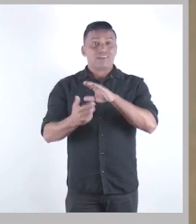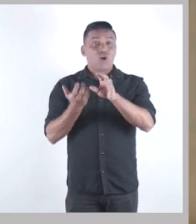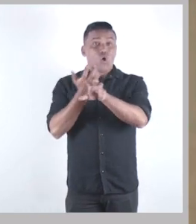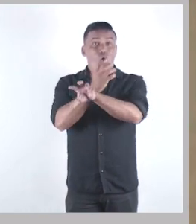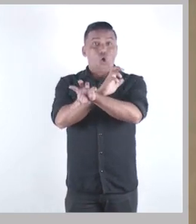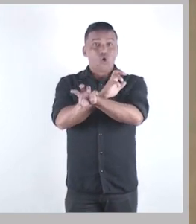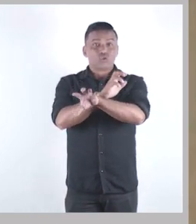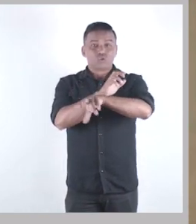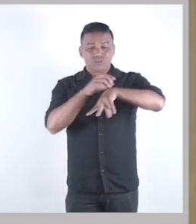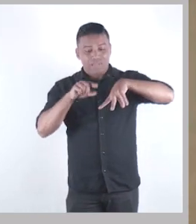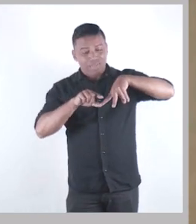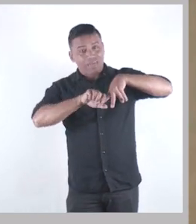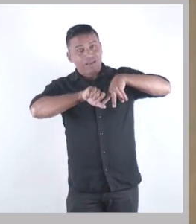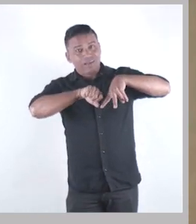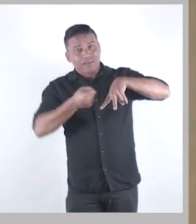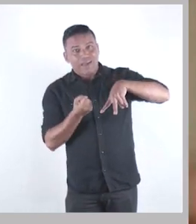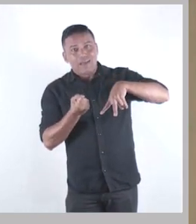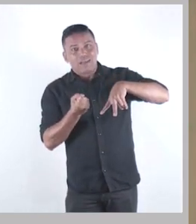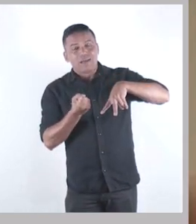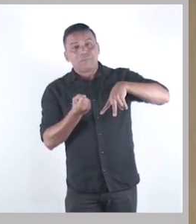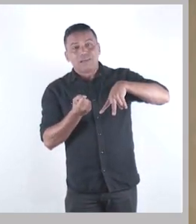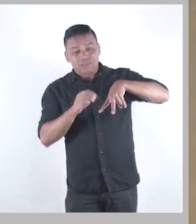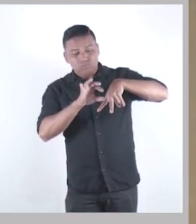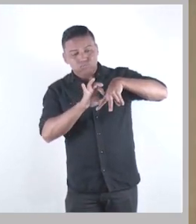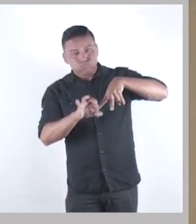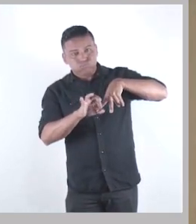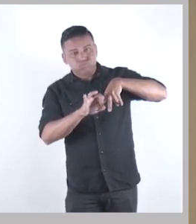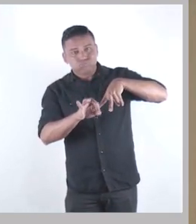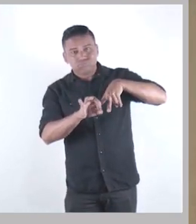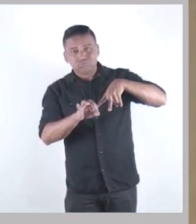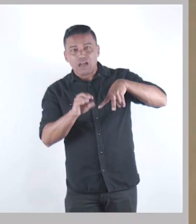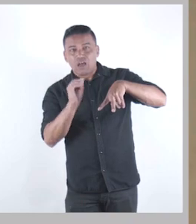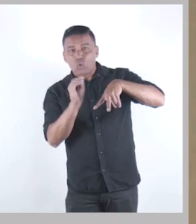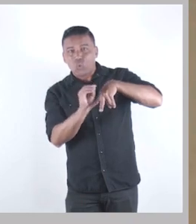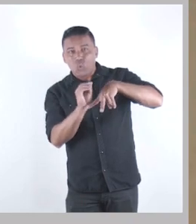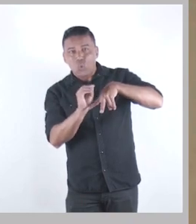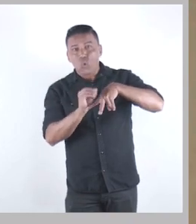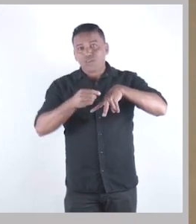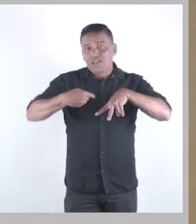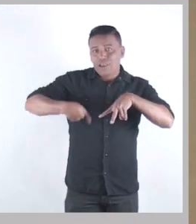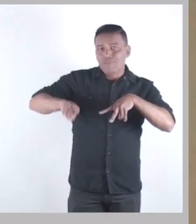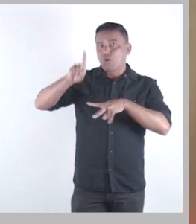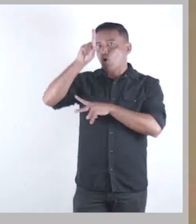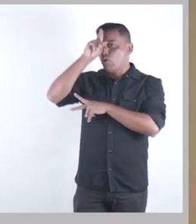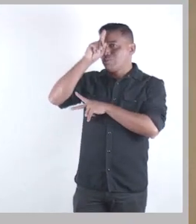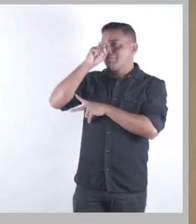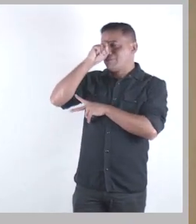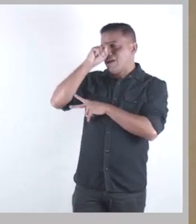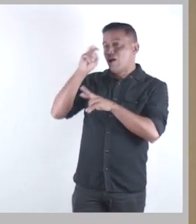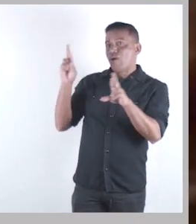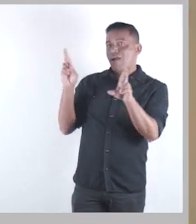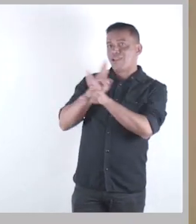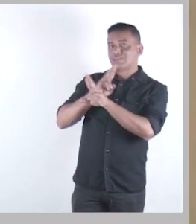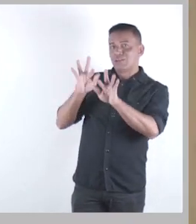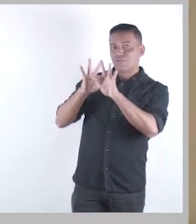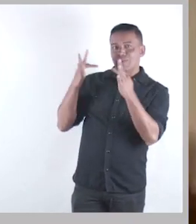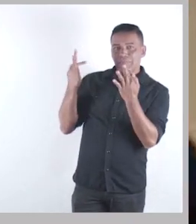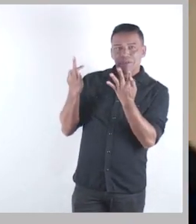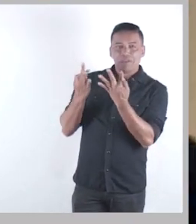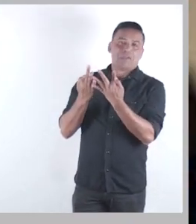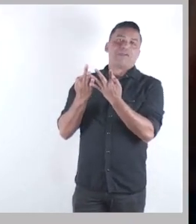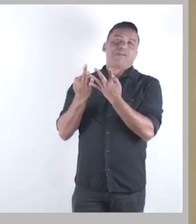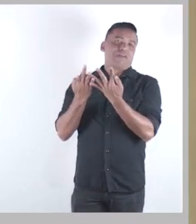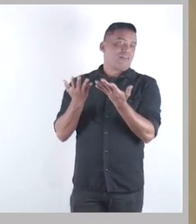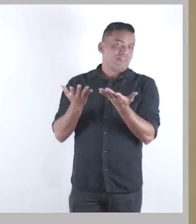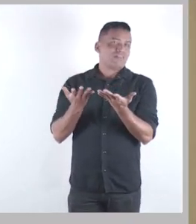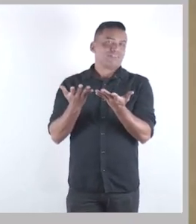um processo de contagem de como é que imobilizaram o fémur, como é que é levado para o hospital, a relação dele com a casa, ajudar os pais, ajudar as mães.